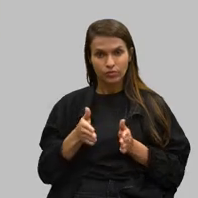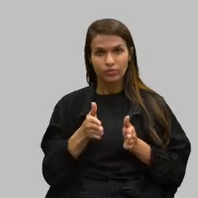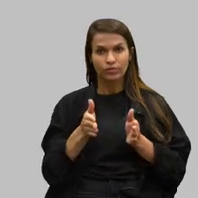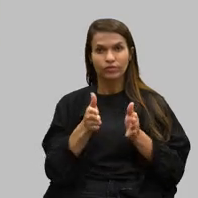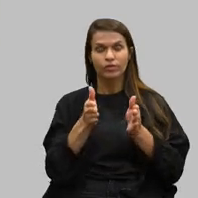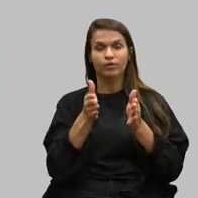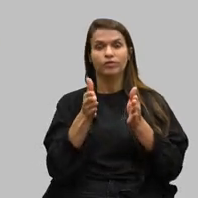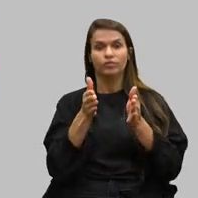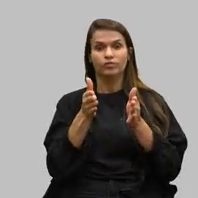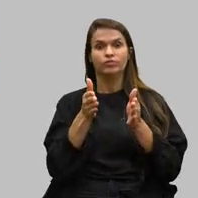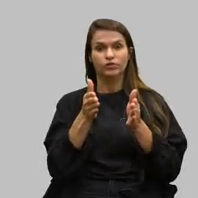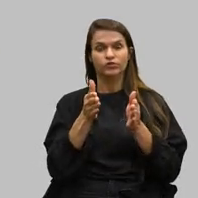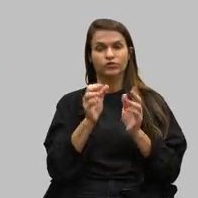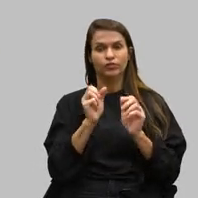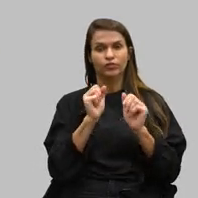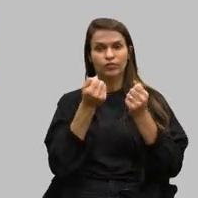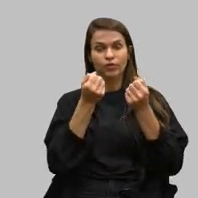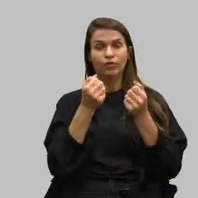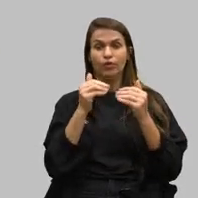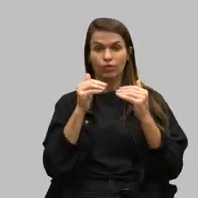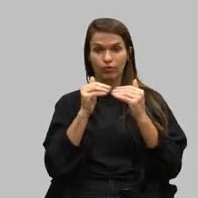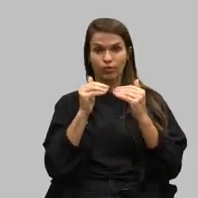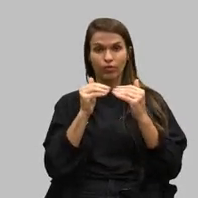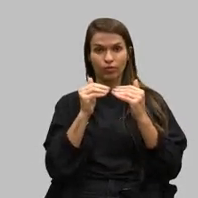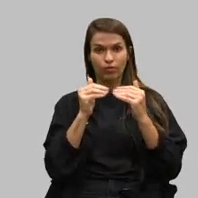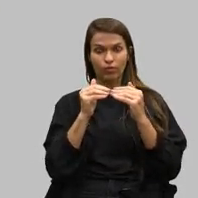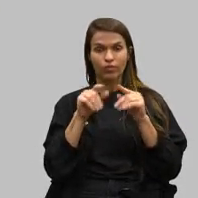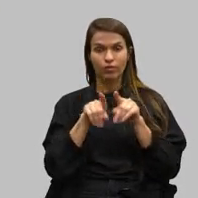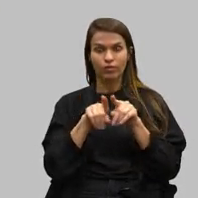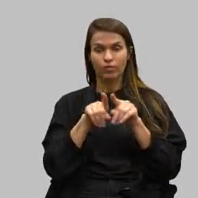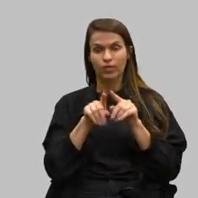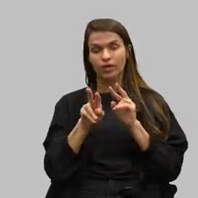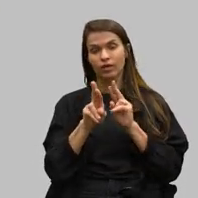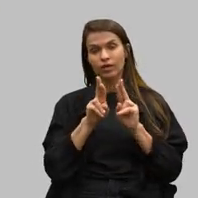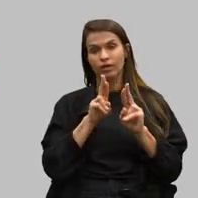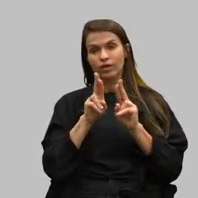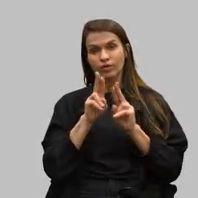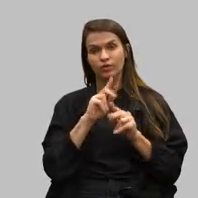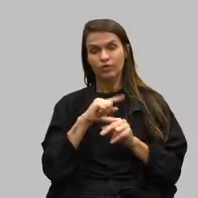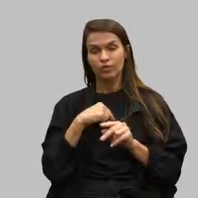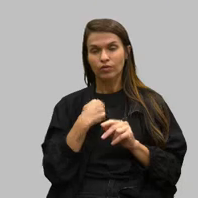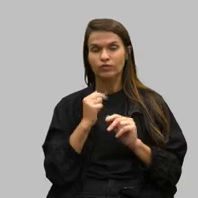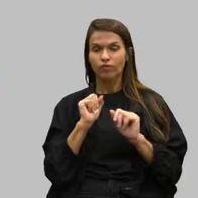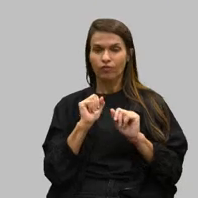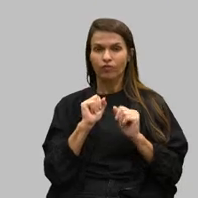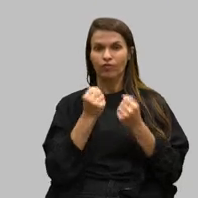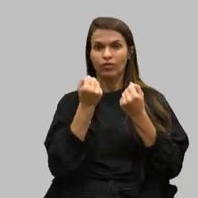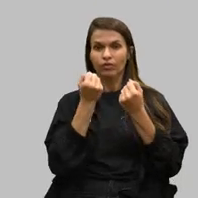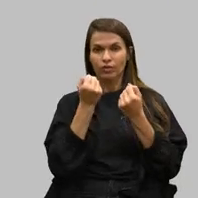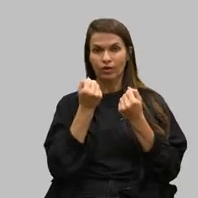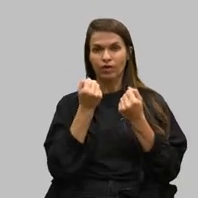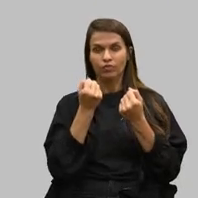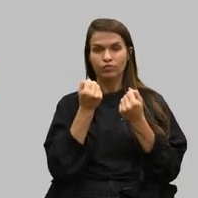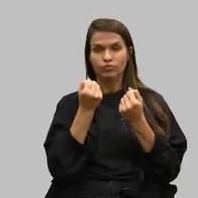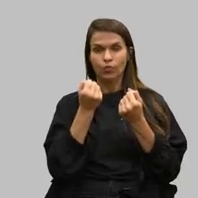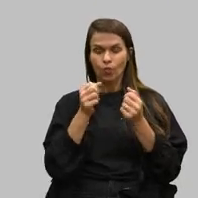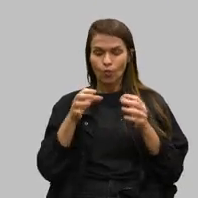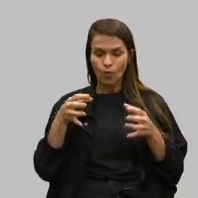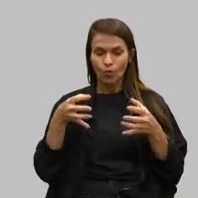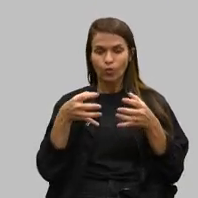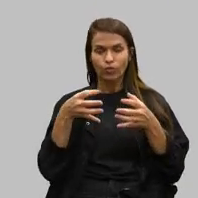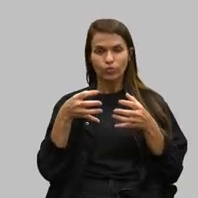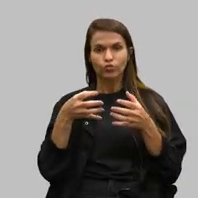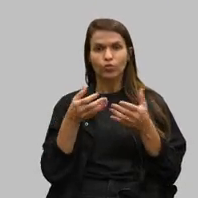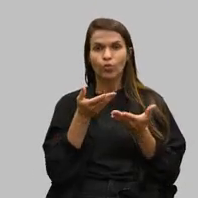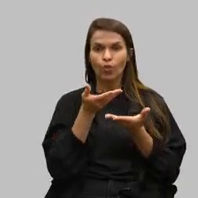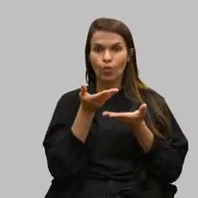de fortalecimento e eu concordo em relação a a gente fortalecer a integralidade do atendimento